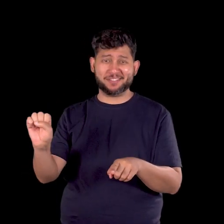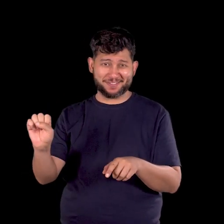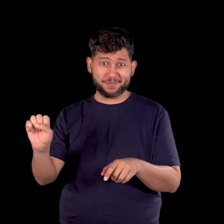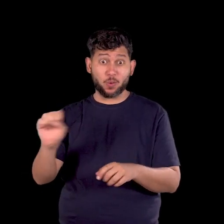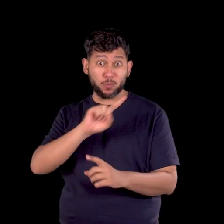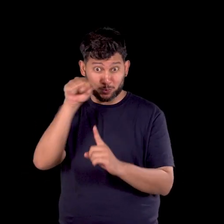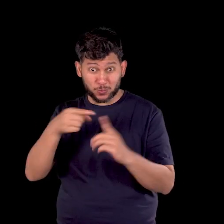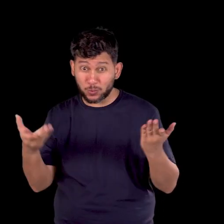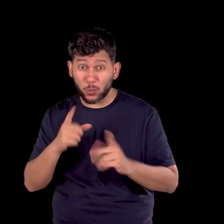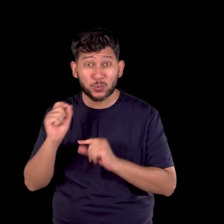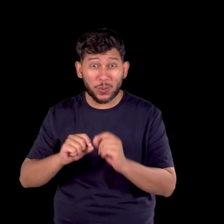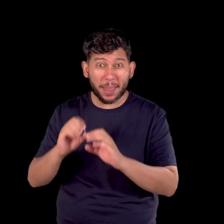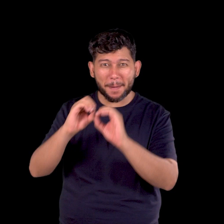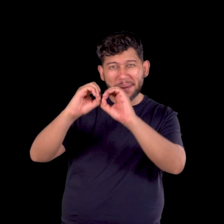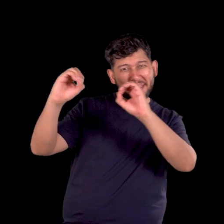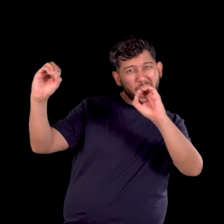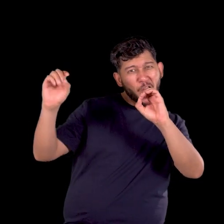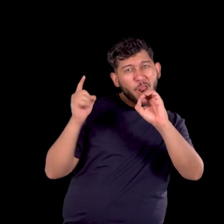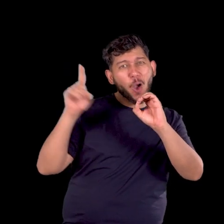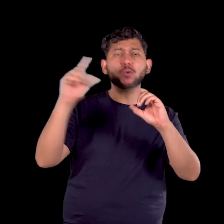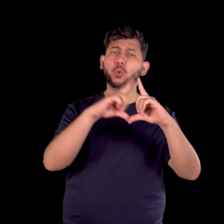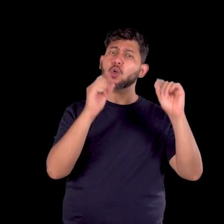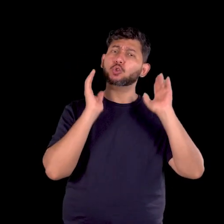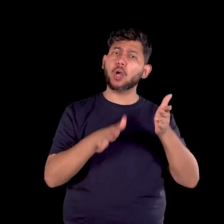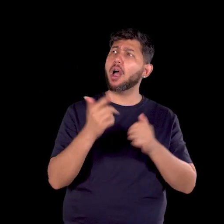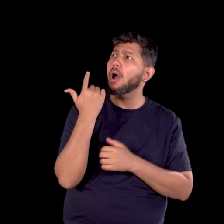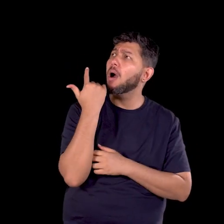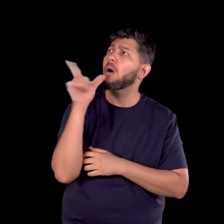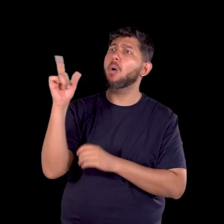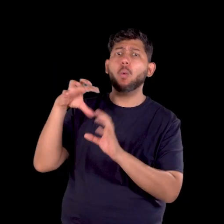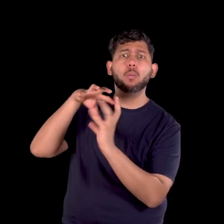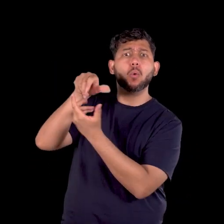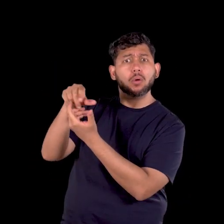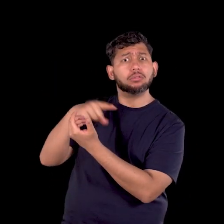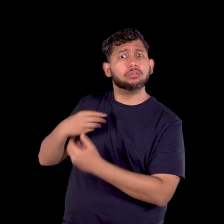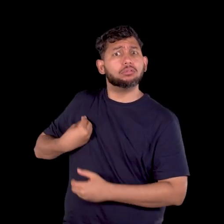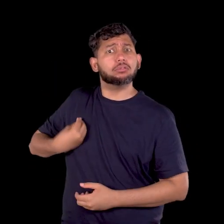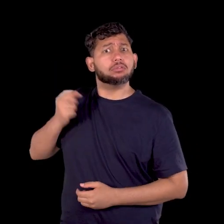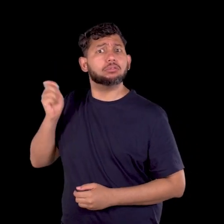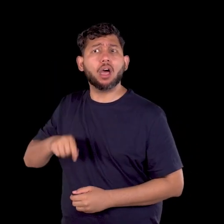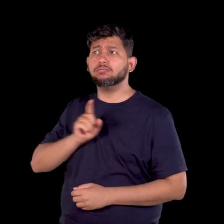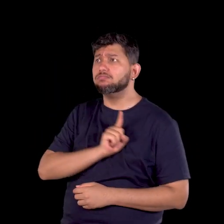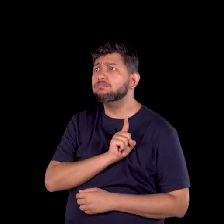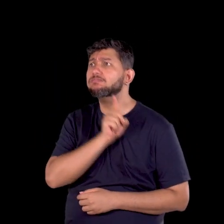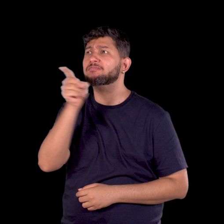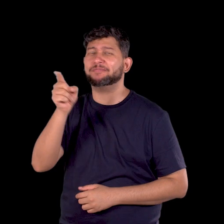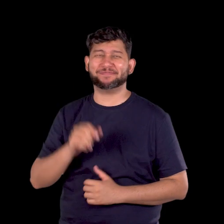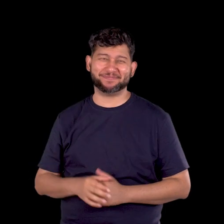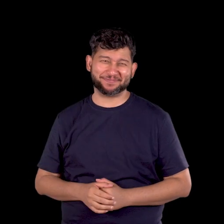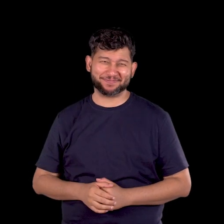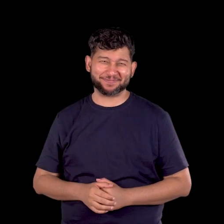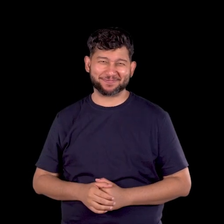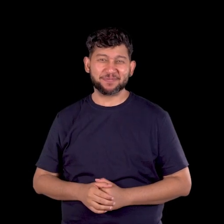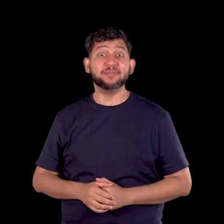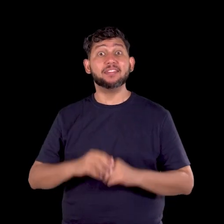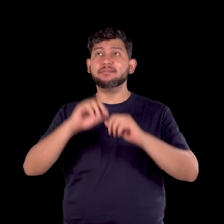em colaboração. Hoje, a meta é alcançar planetas bem mais distantes do que a Lua e tentar achar vida fora